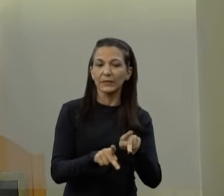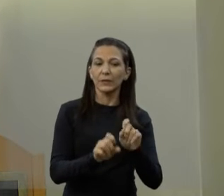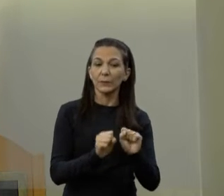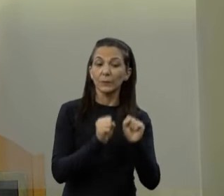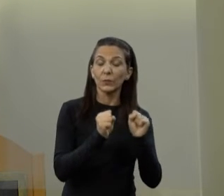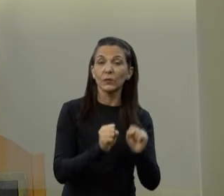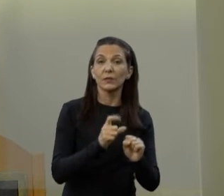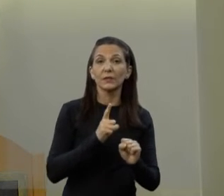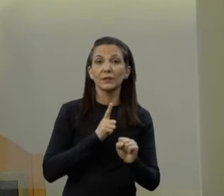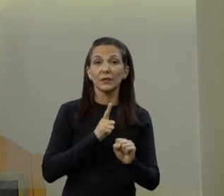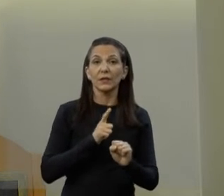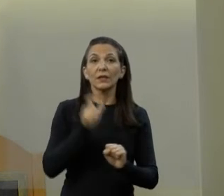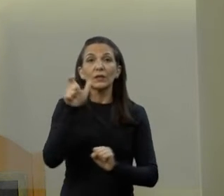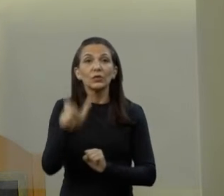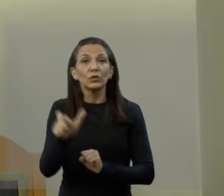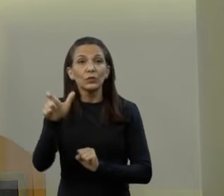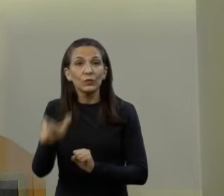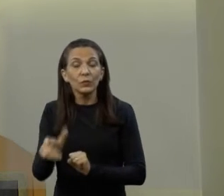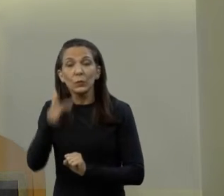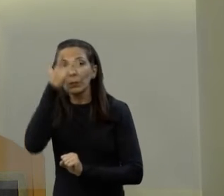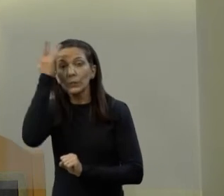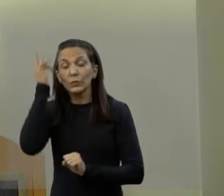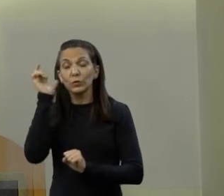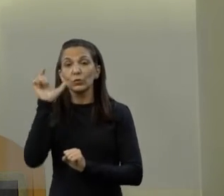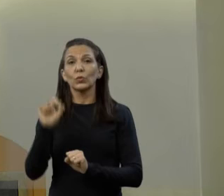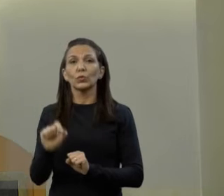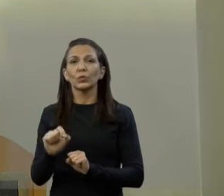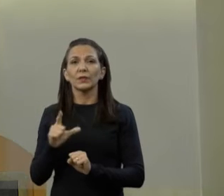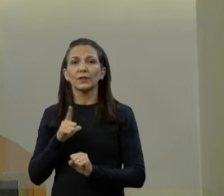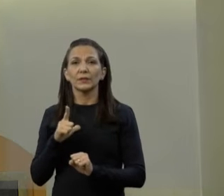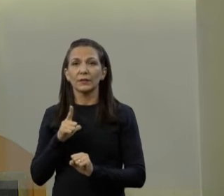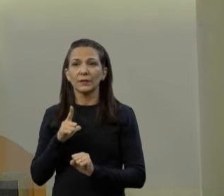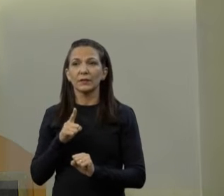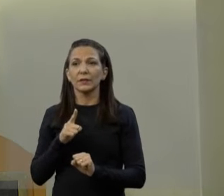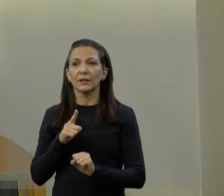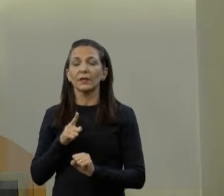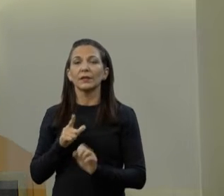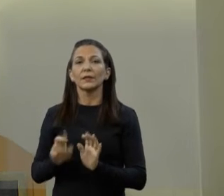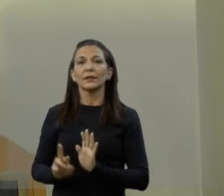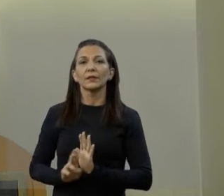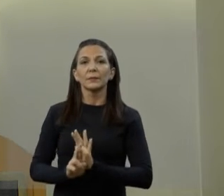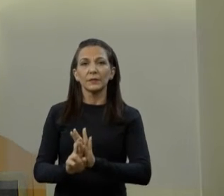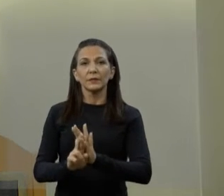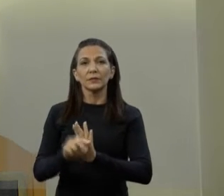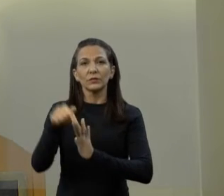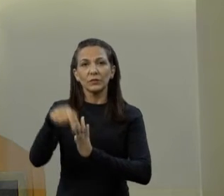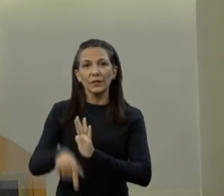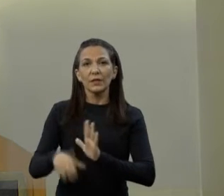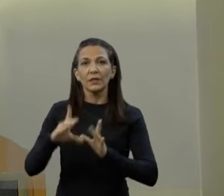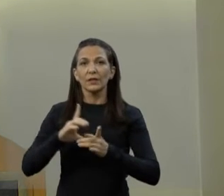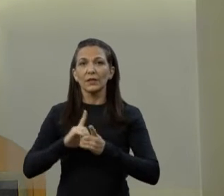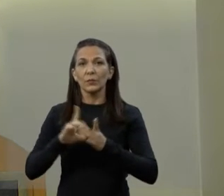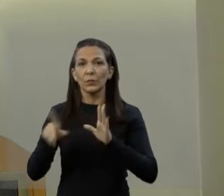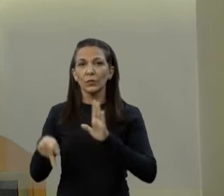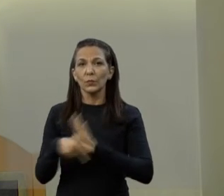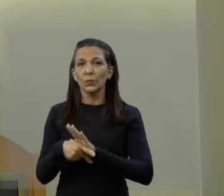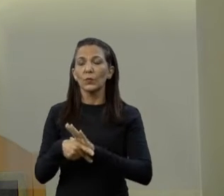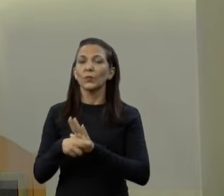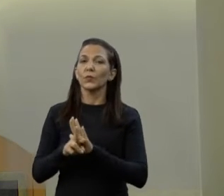do Poder os indivíduos das pessoas que estabelecem os seus representantes de forma democrática e